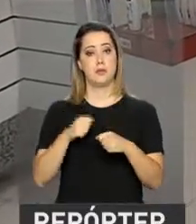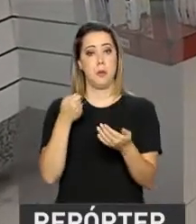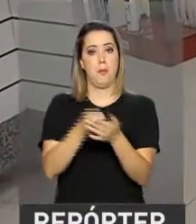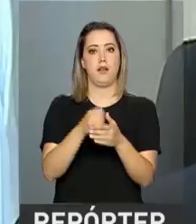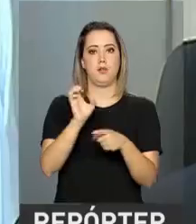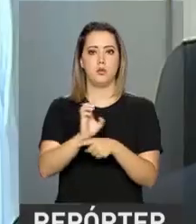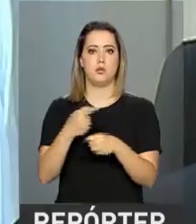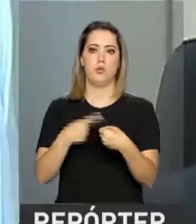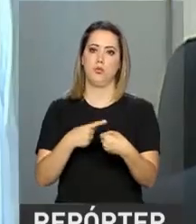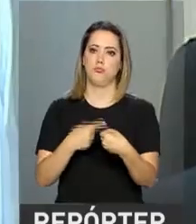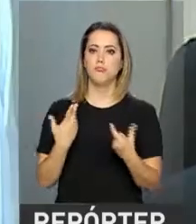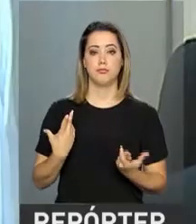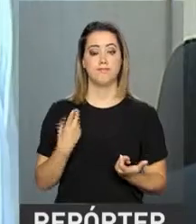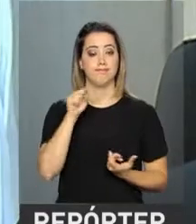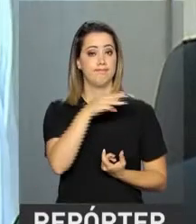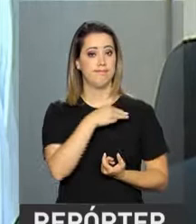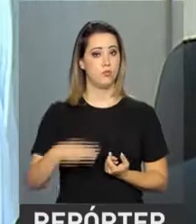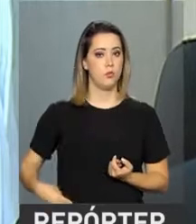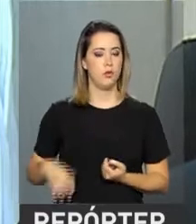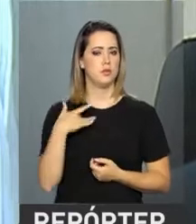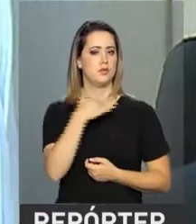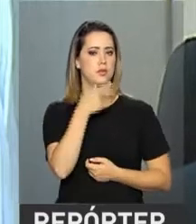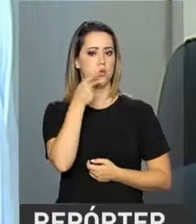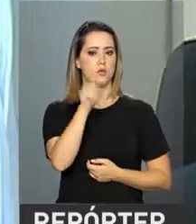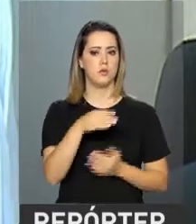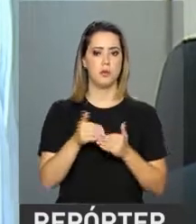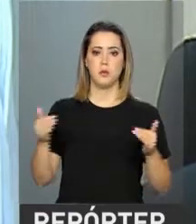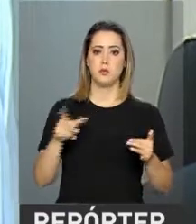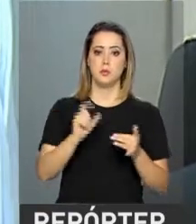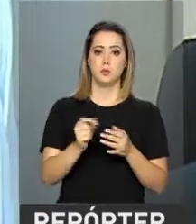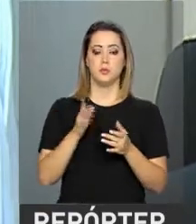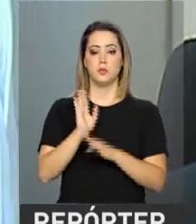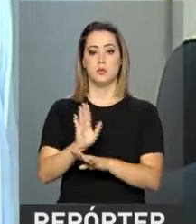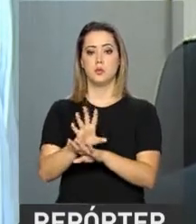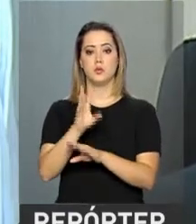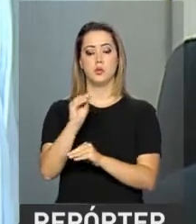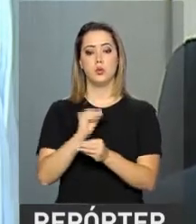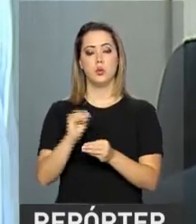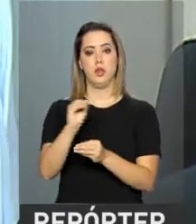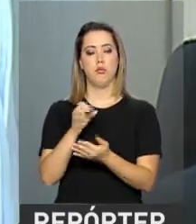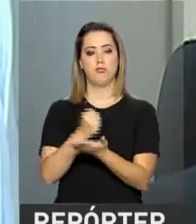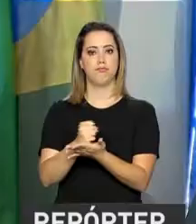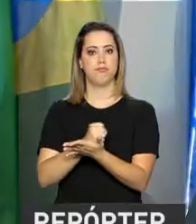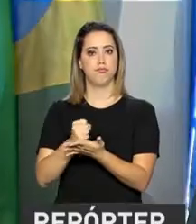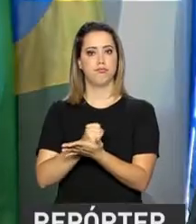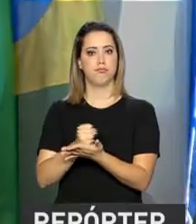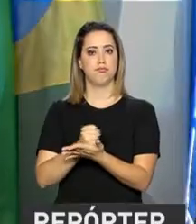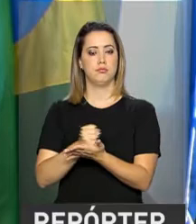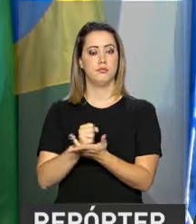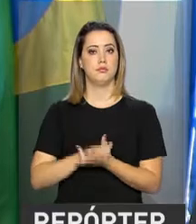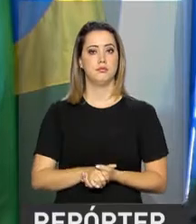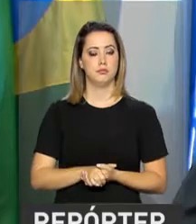municípios o ministro da saúde afirma que a medida amplia a assistência farmacêutica no país